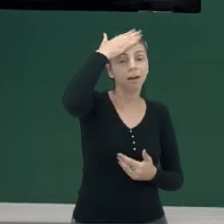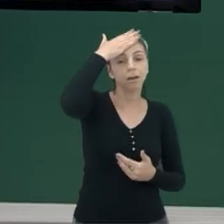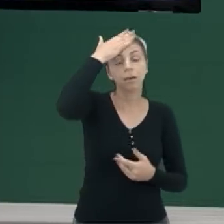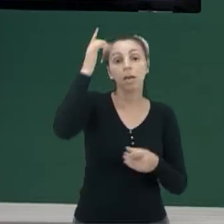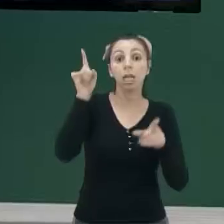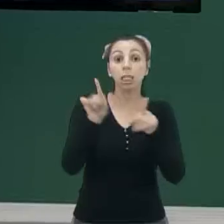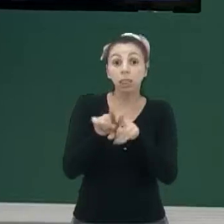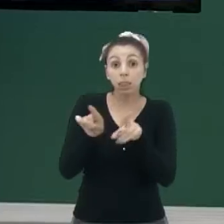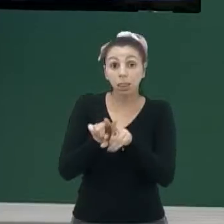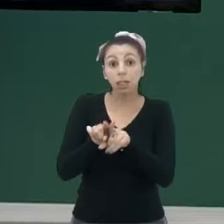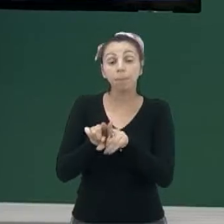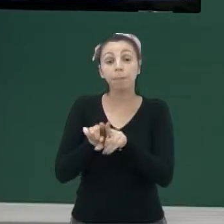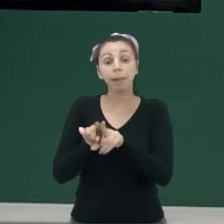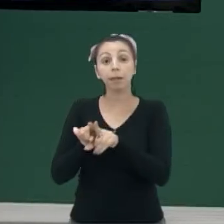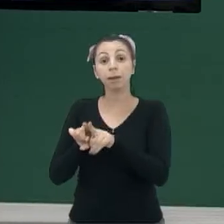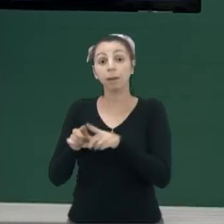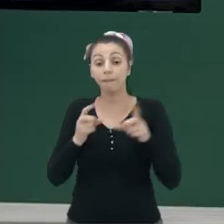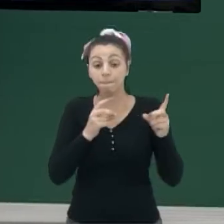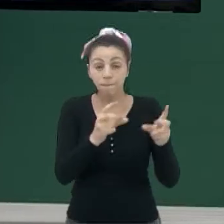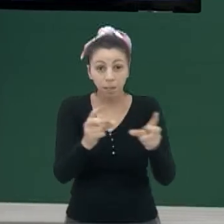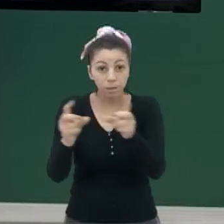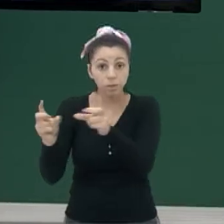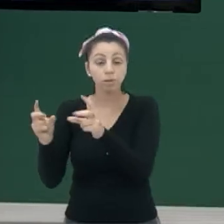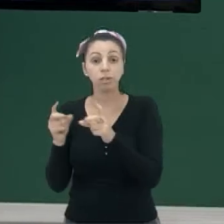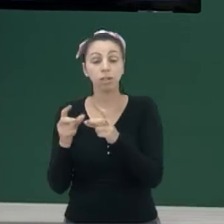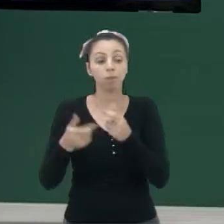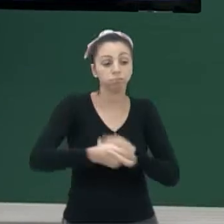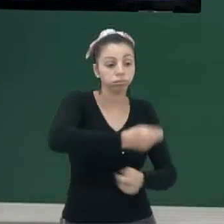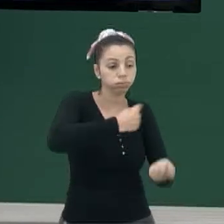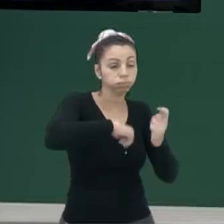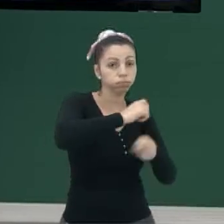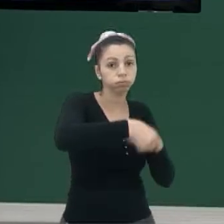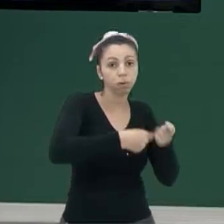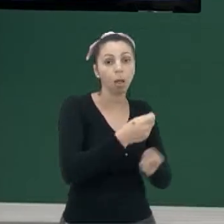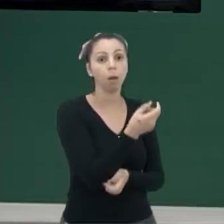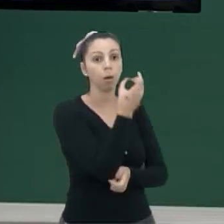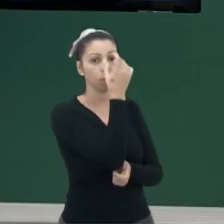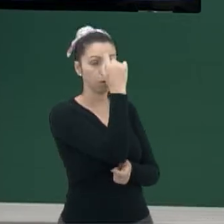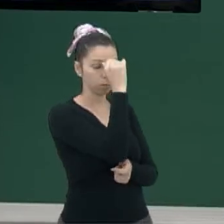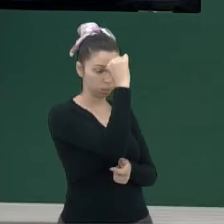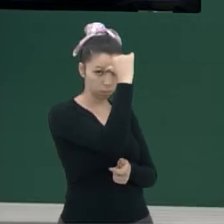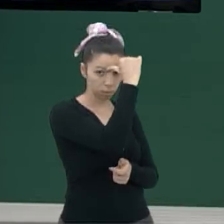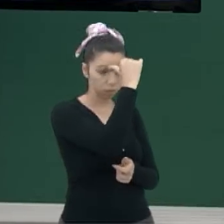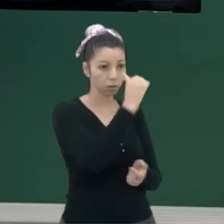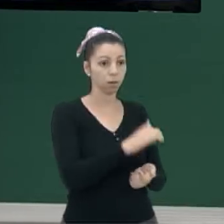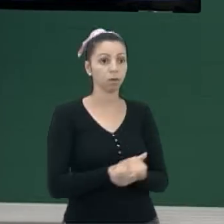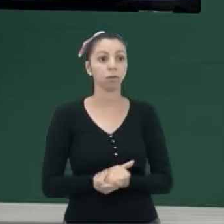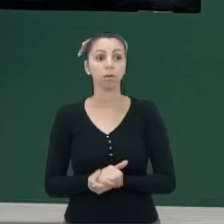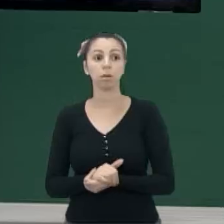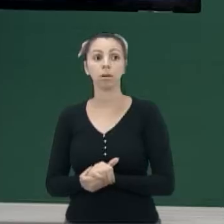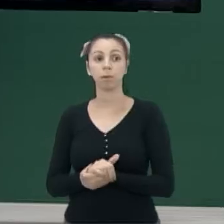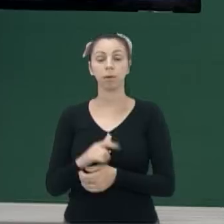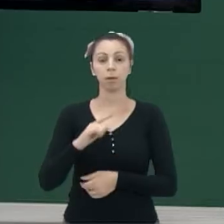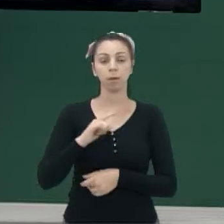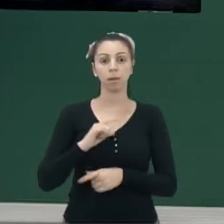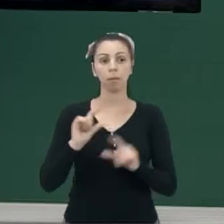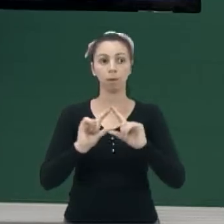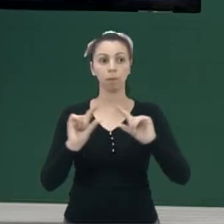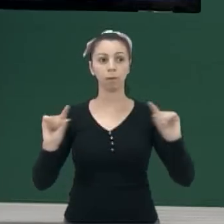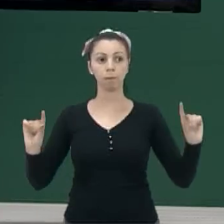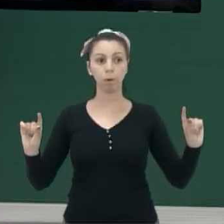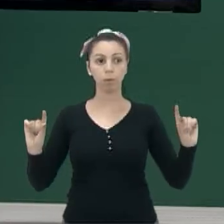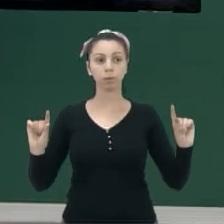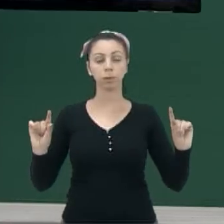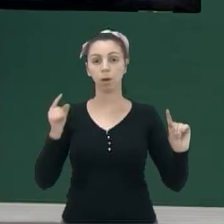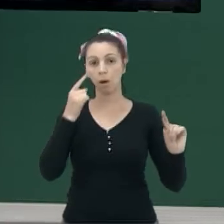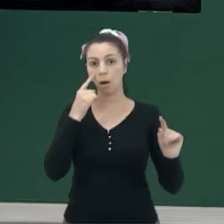também comercializavam com os indianos. Tá? Então, esse texto é do Mark Ferro, História das Colonizações, das Conquistas à